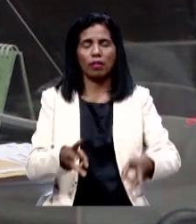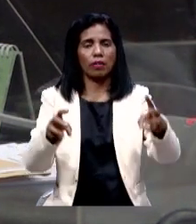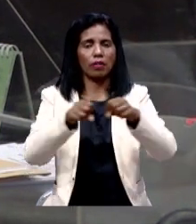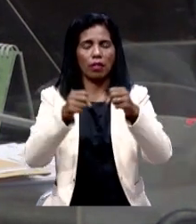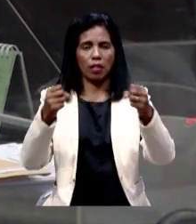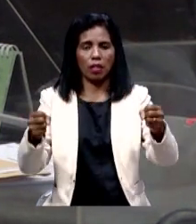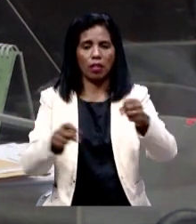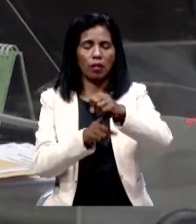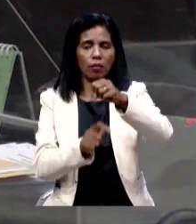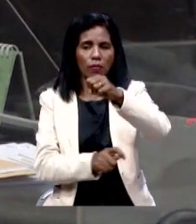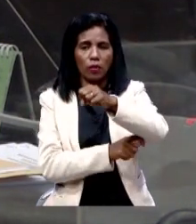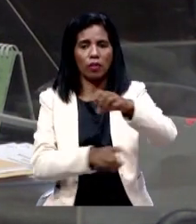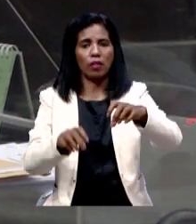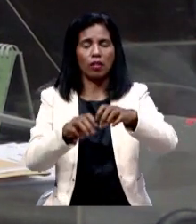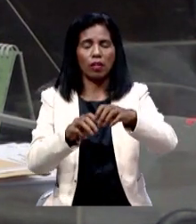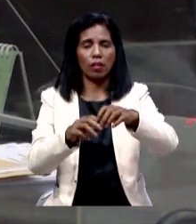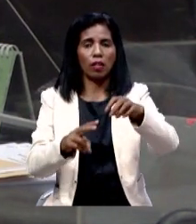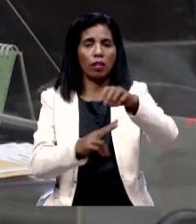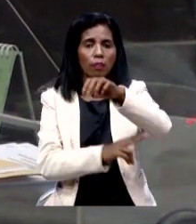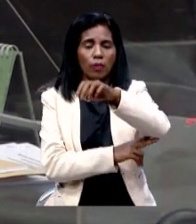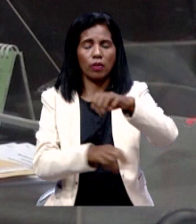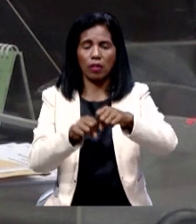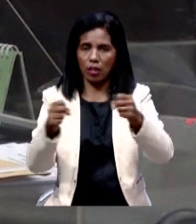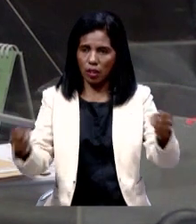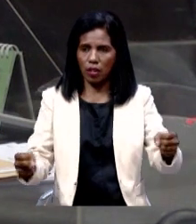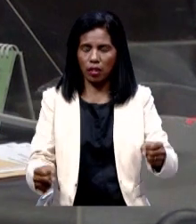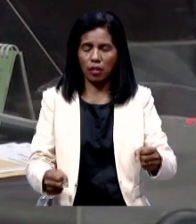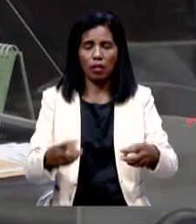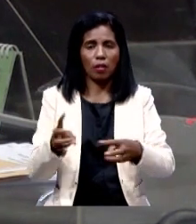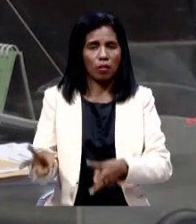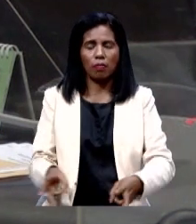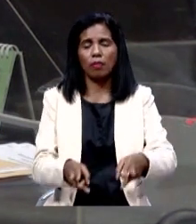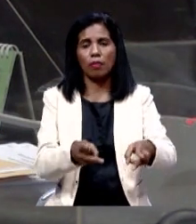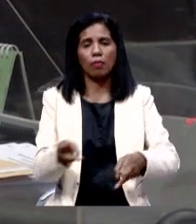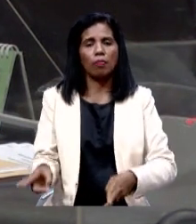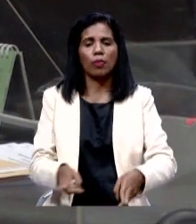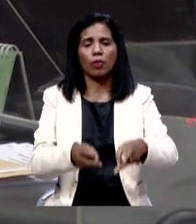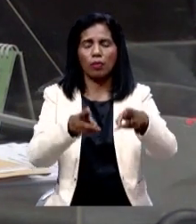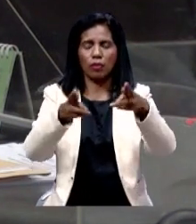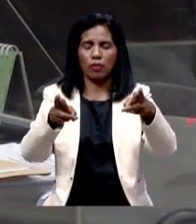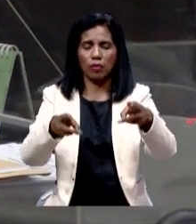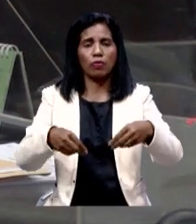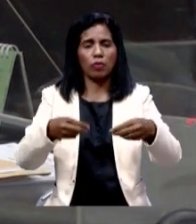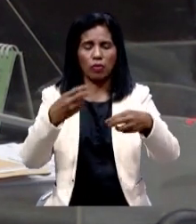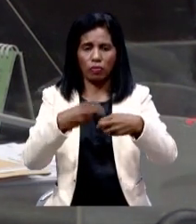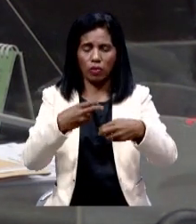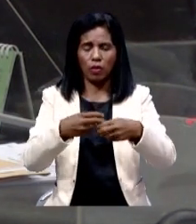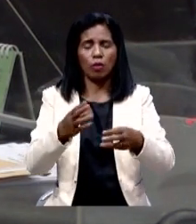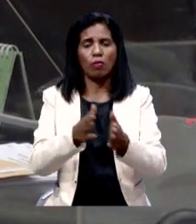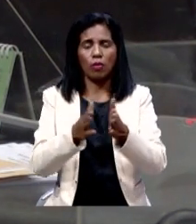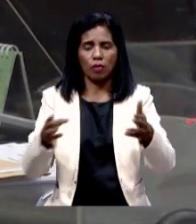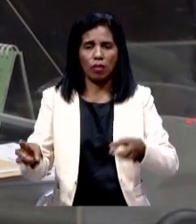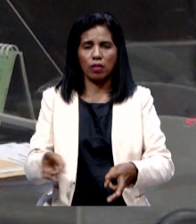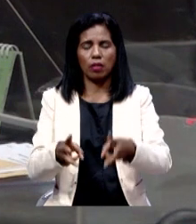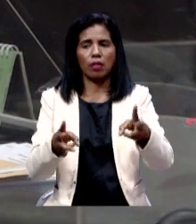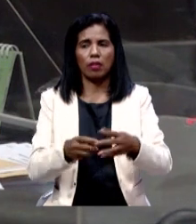kotu e a minha samos ba estrada mota sira nemos po a minha sabot ba estrada publiku sira tamane ia